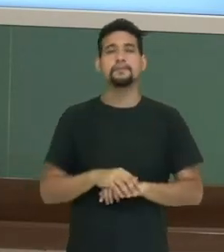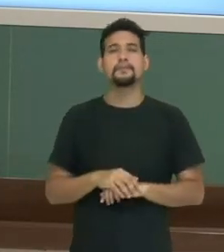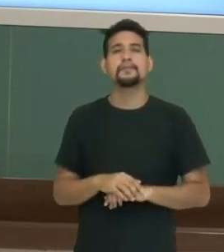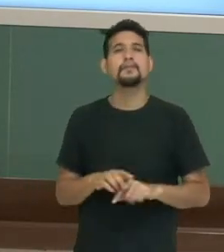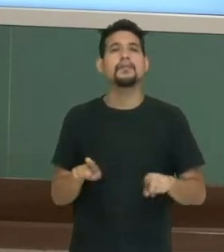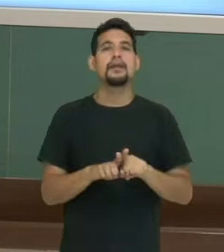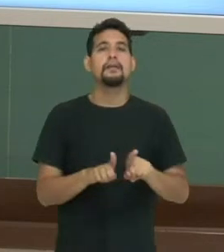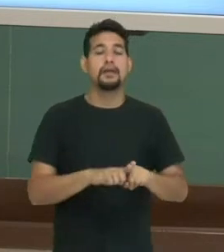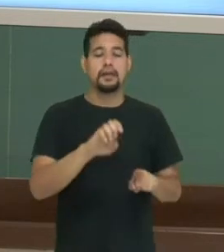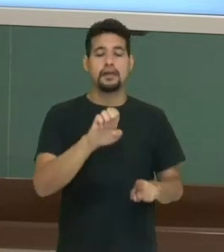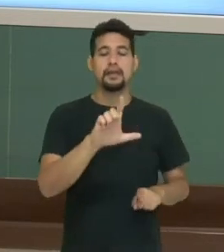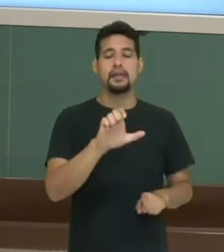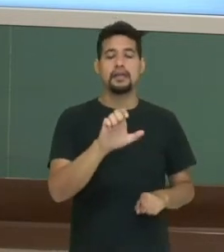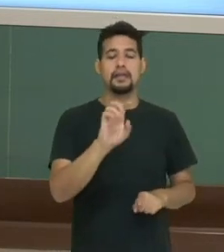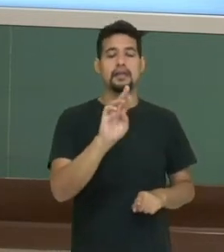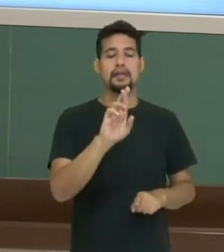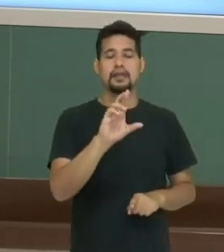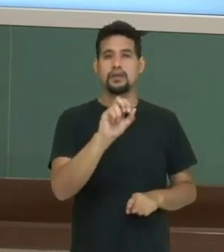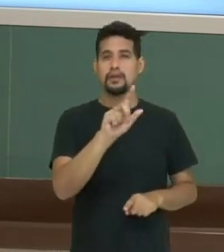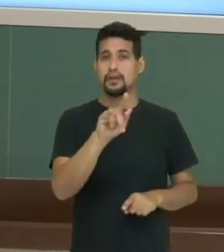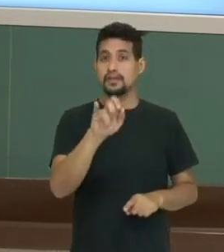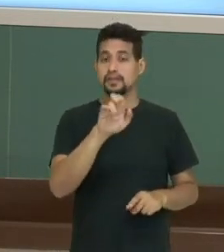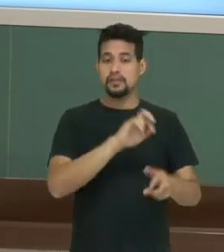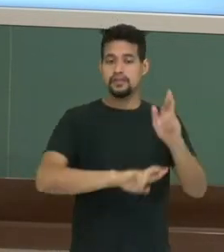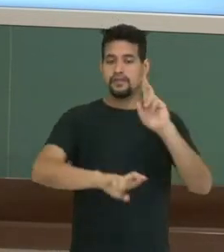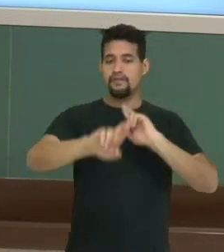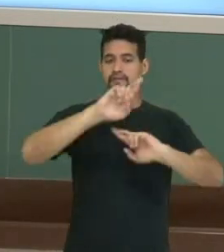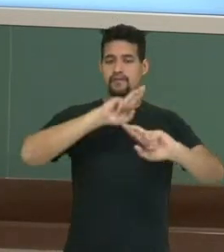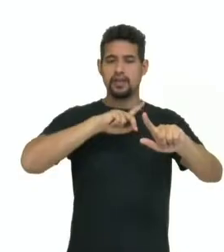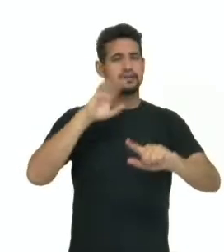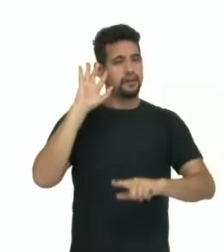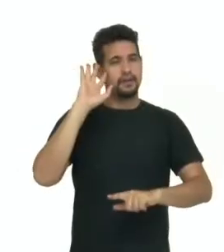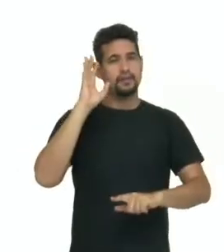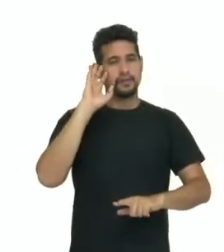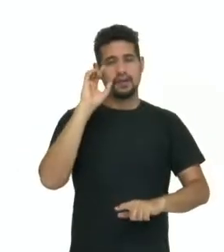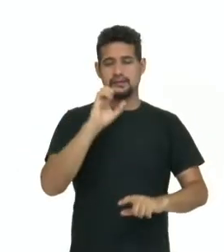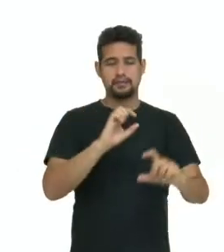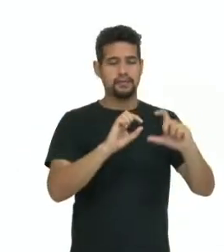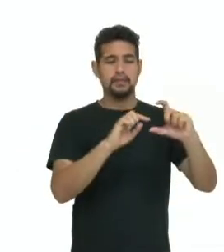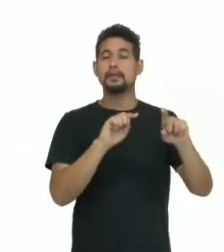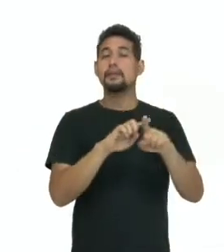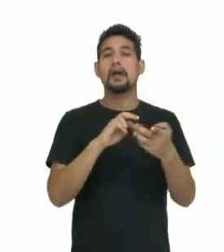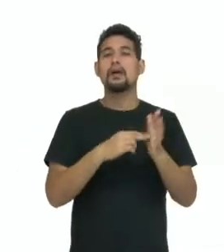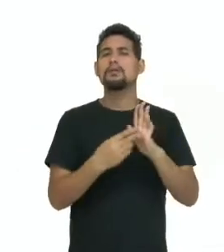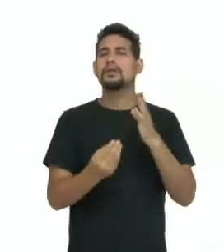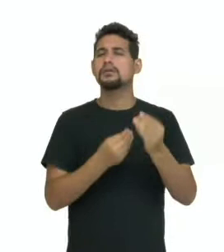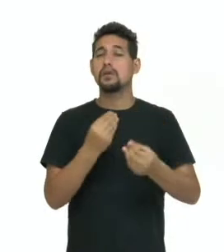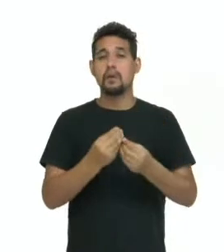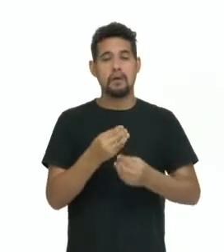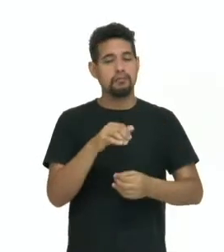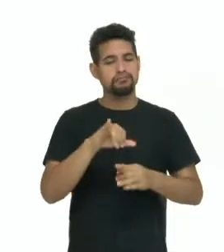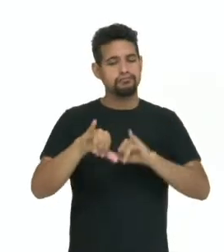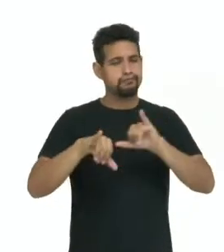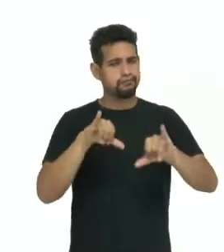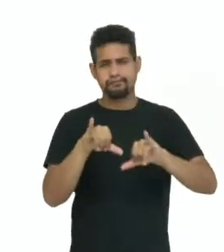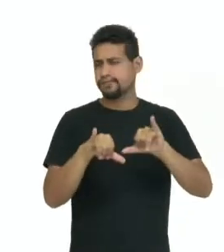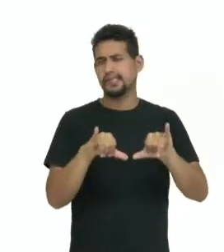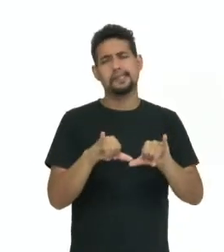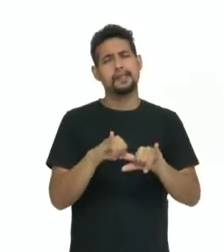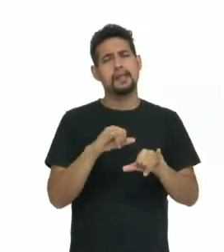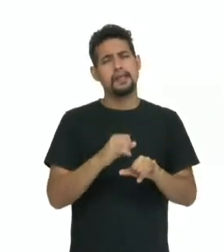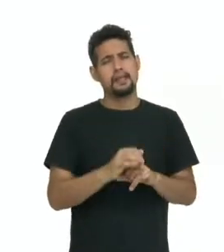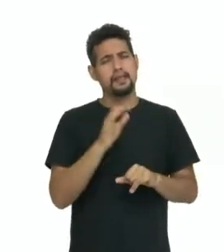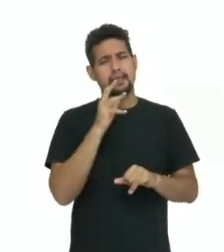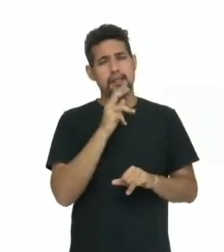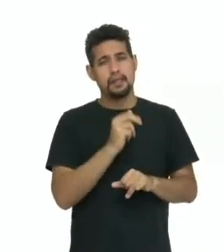a eletrólise é o processo inverso ao que acontece nas pilhas. Ela ocorre por meio de uma reação não espontânea